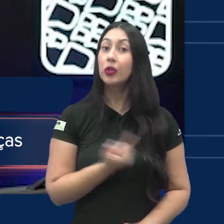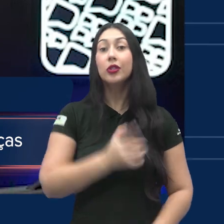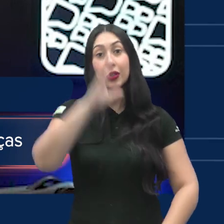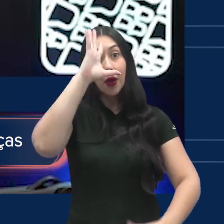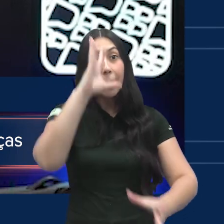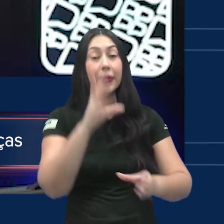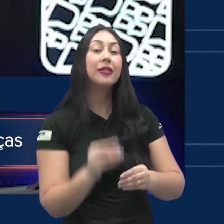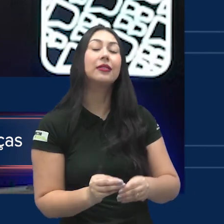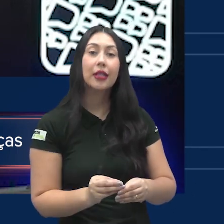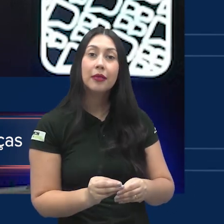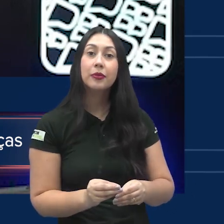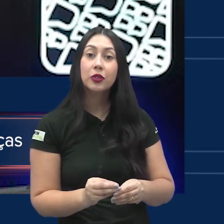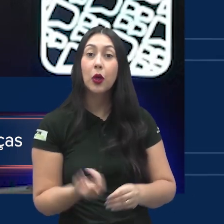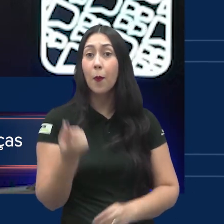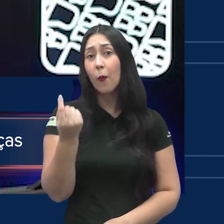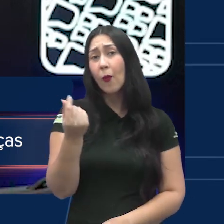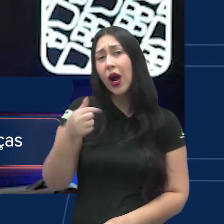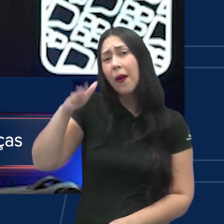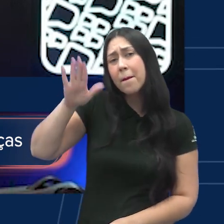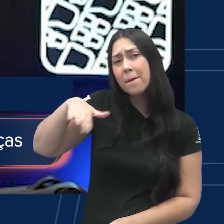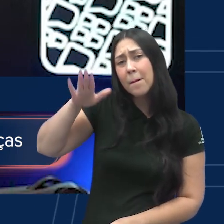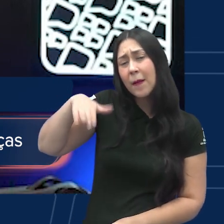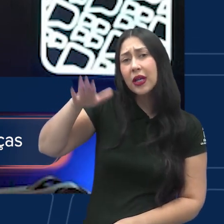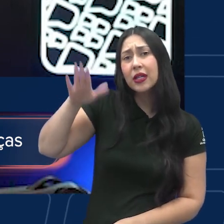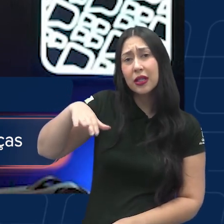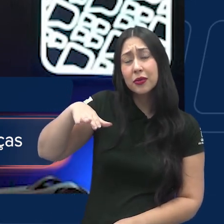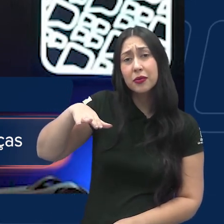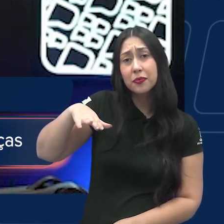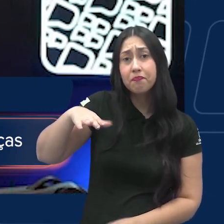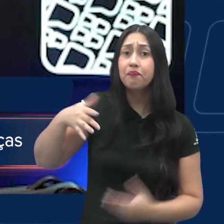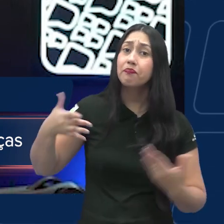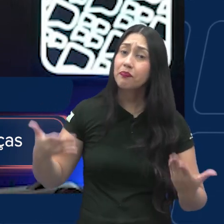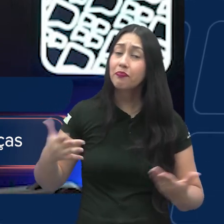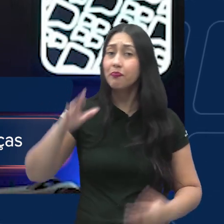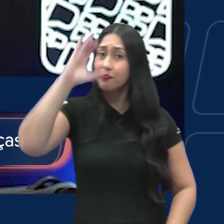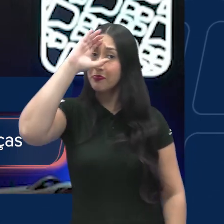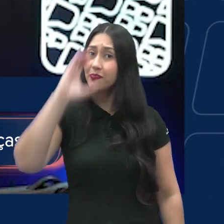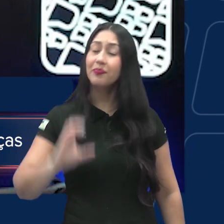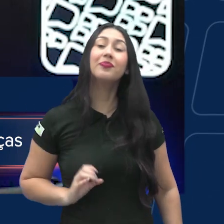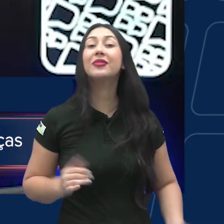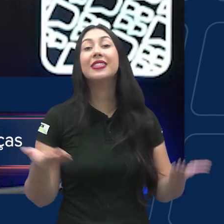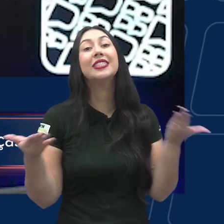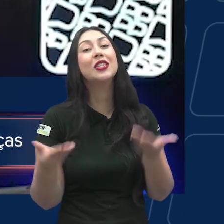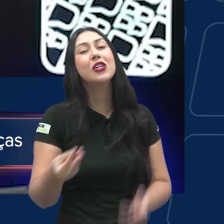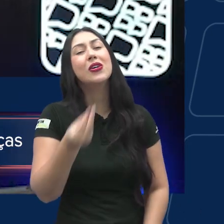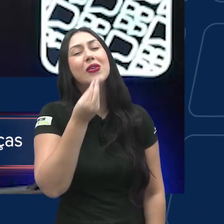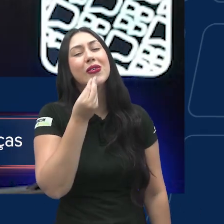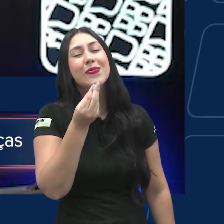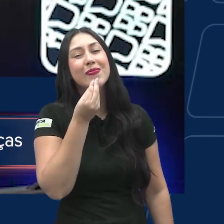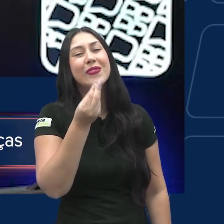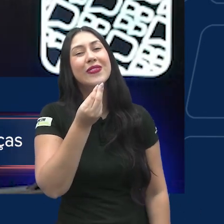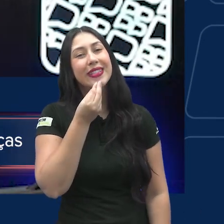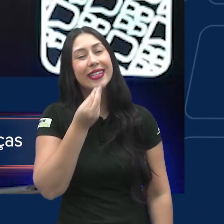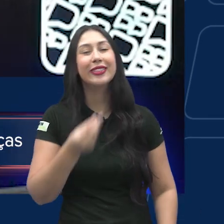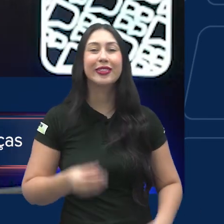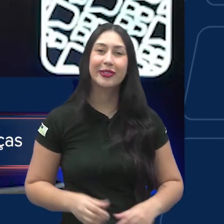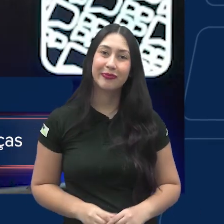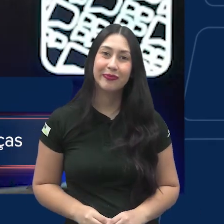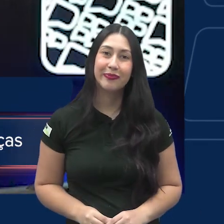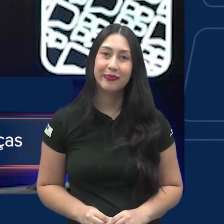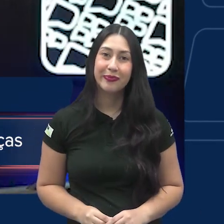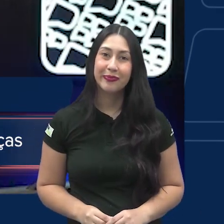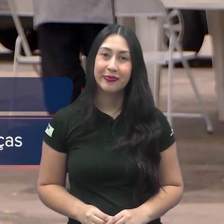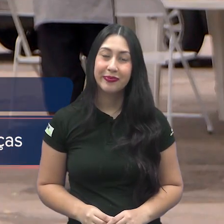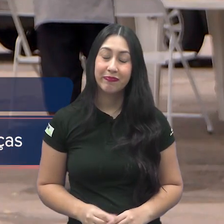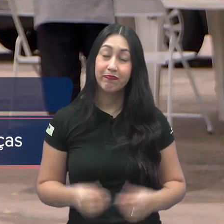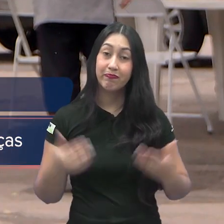gente já entendeu. O custo da CNH paulista diminuiu e o cidadão tem mais acesso a essa importante política